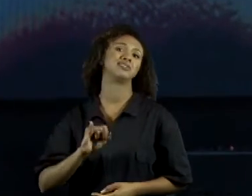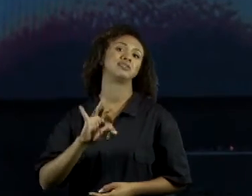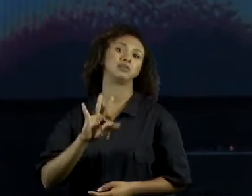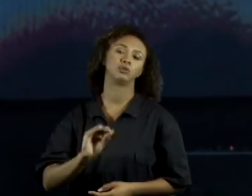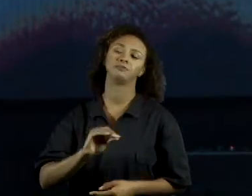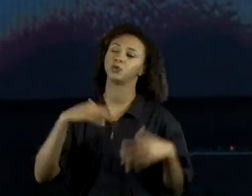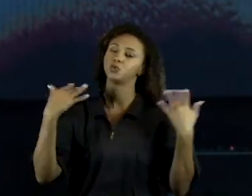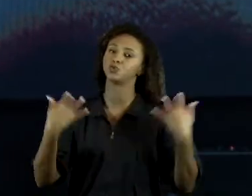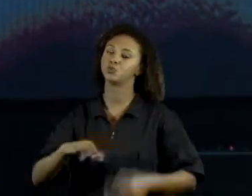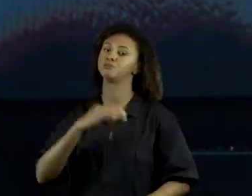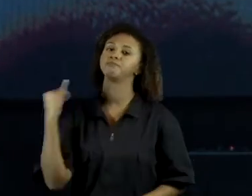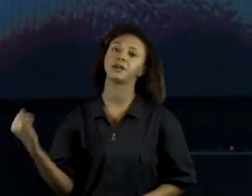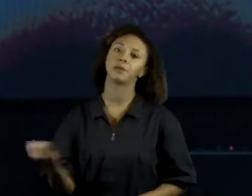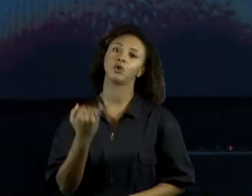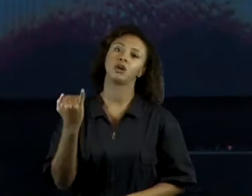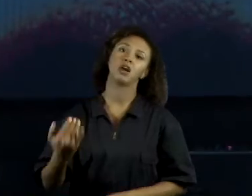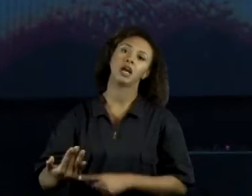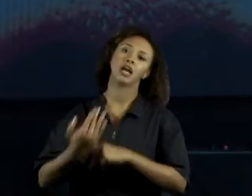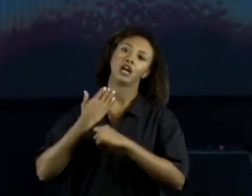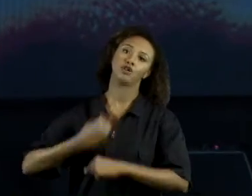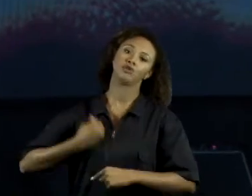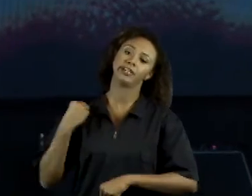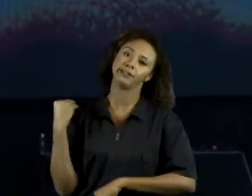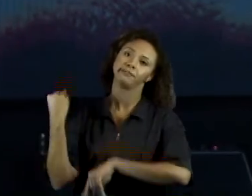para que você tenha sucesso.